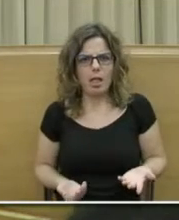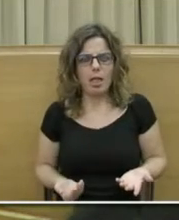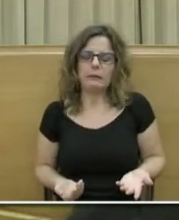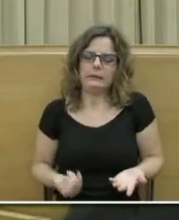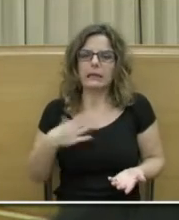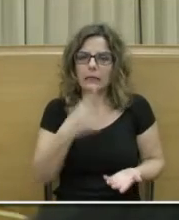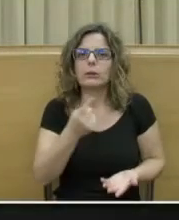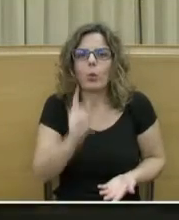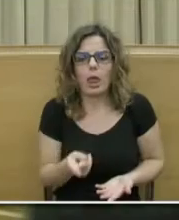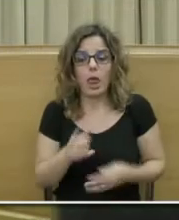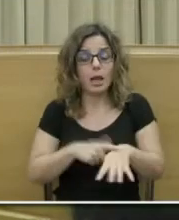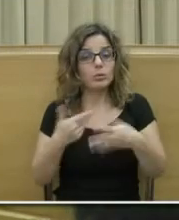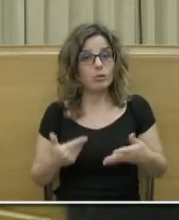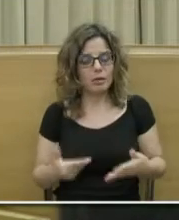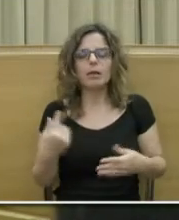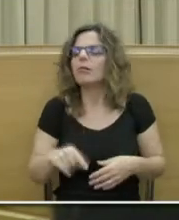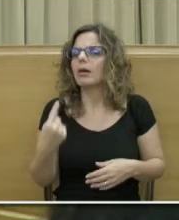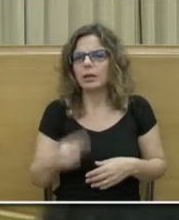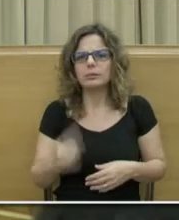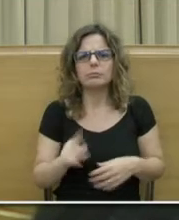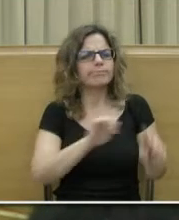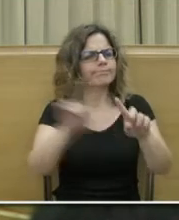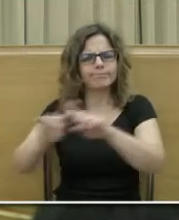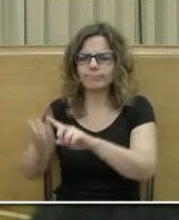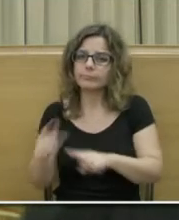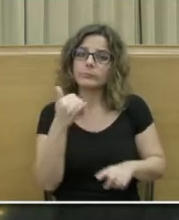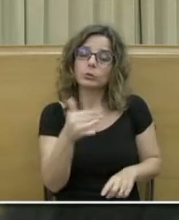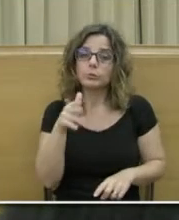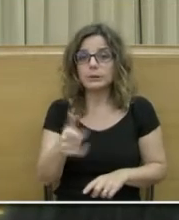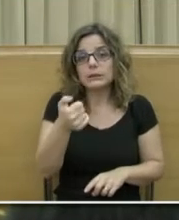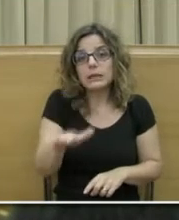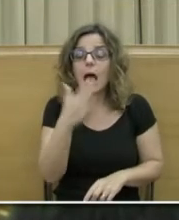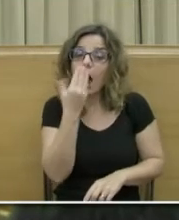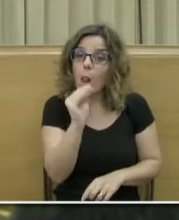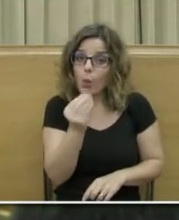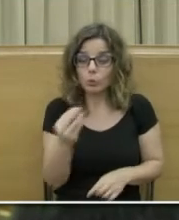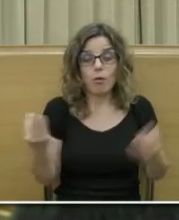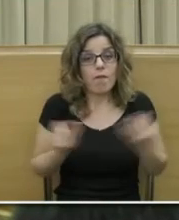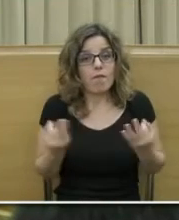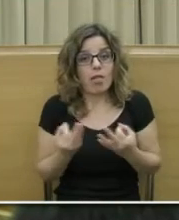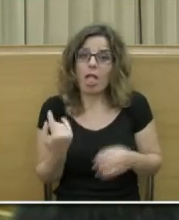há, neste momento, um universo de cerca de 2.500 alunos que